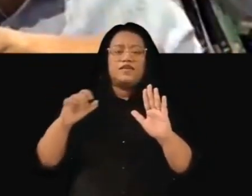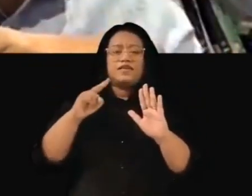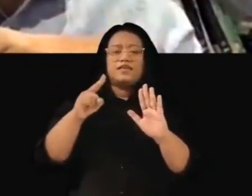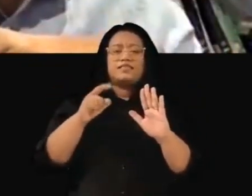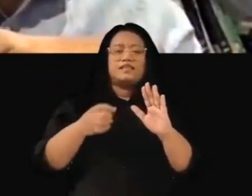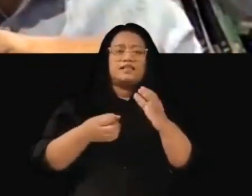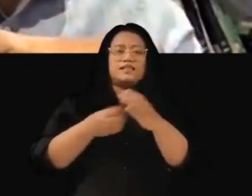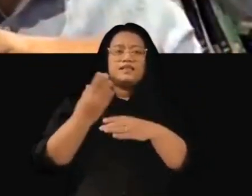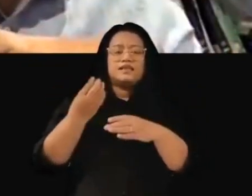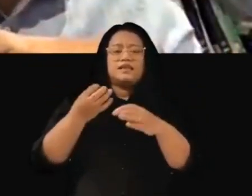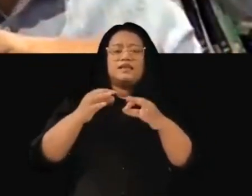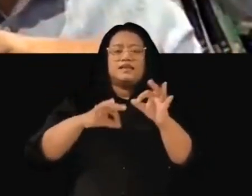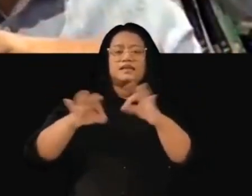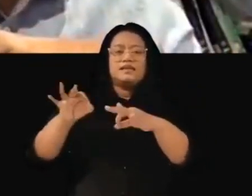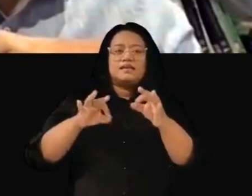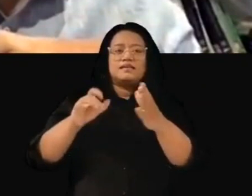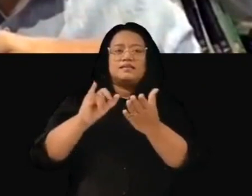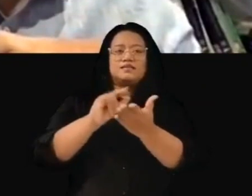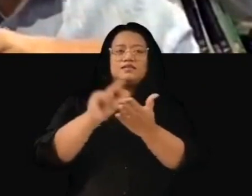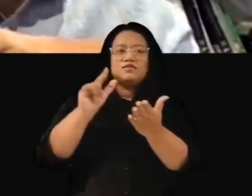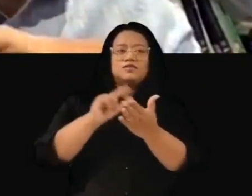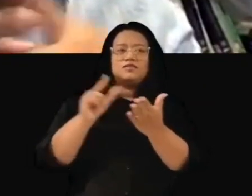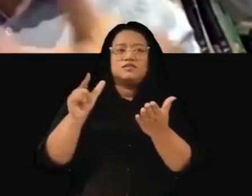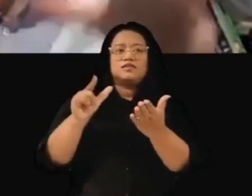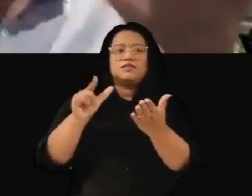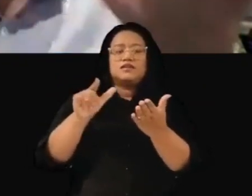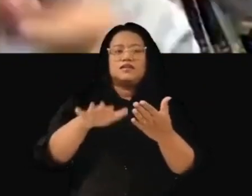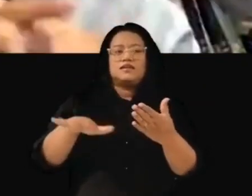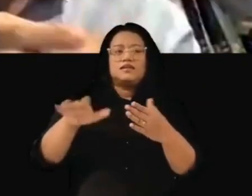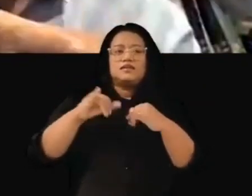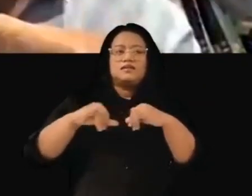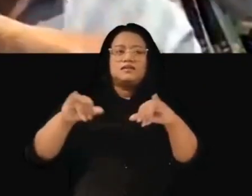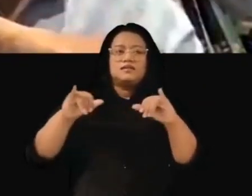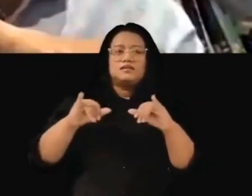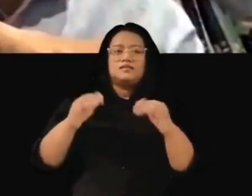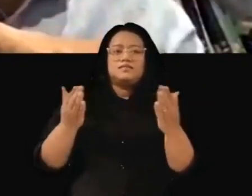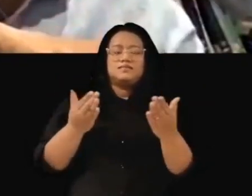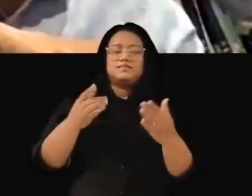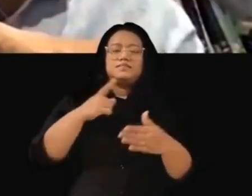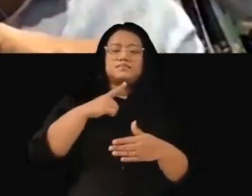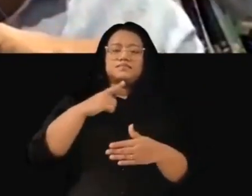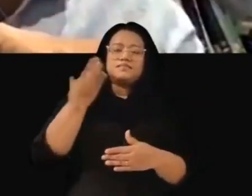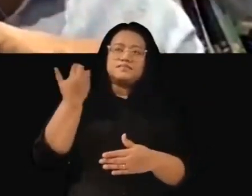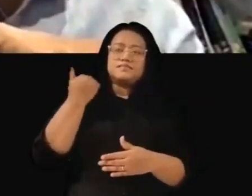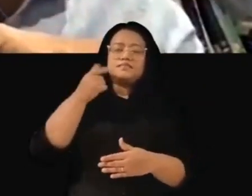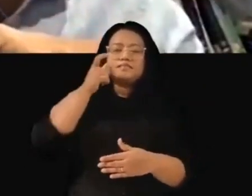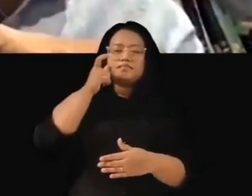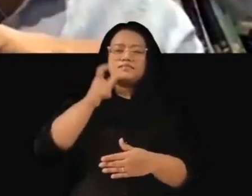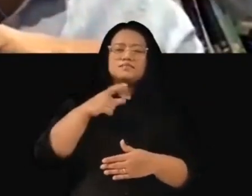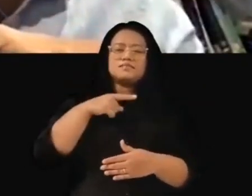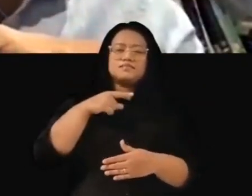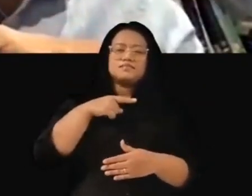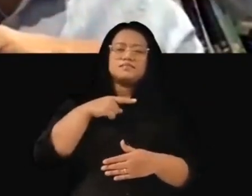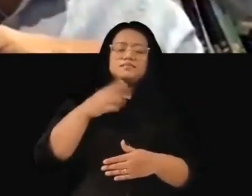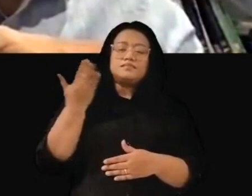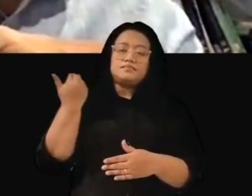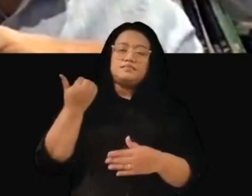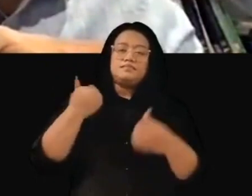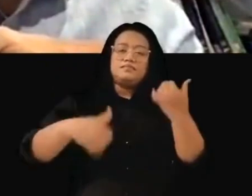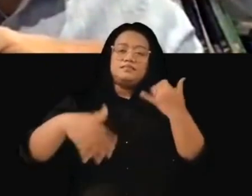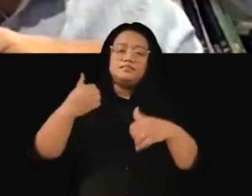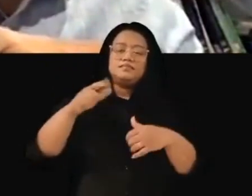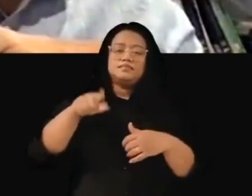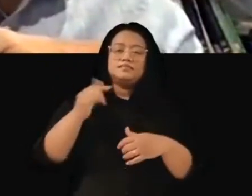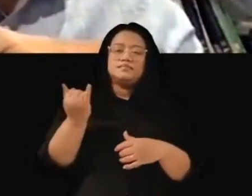São Paulo, Estadão, achava importante estar nessa imprensa, hoje eu estou em outra imprensa, e naquele momento eu dizia da importância